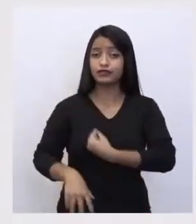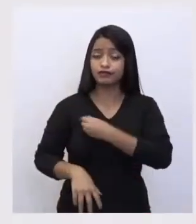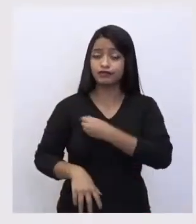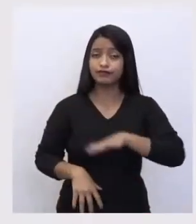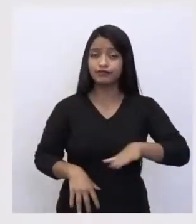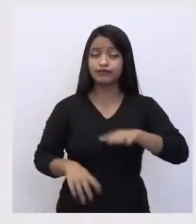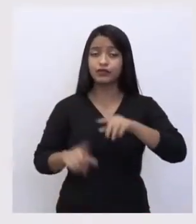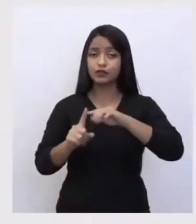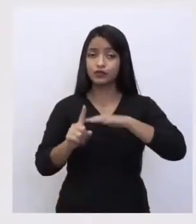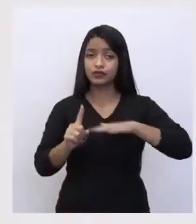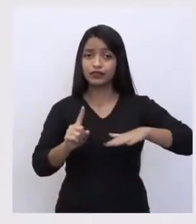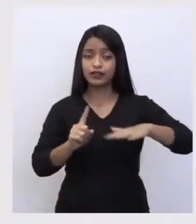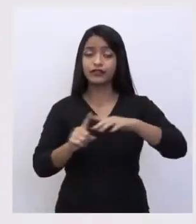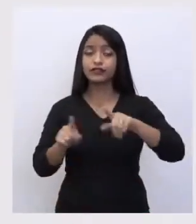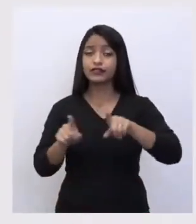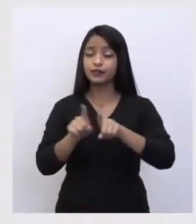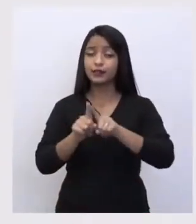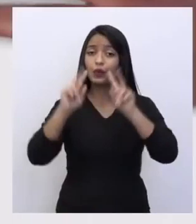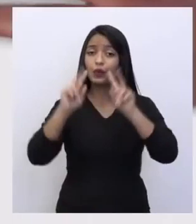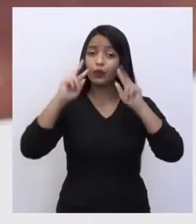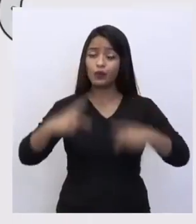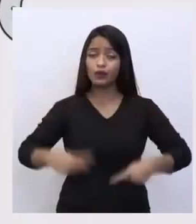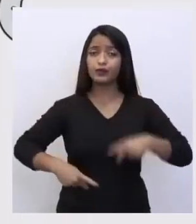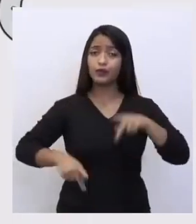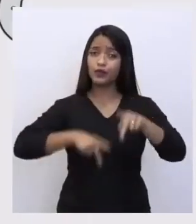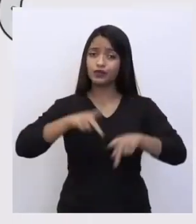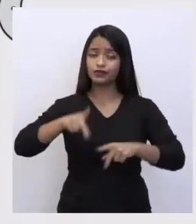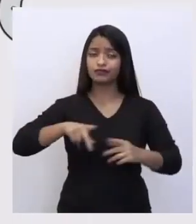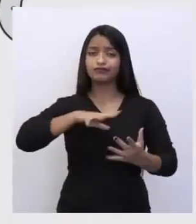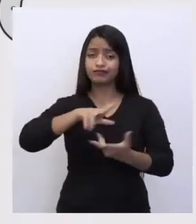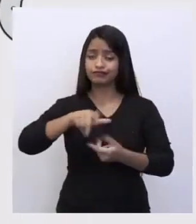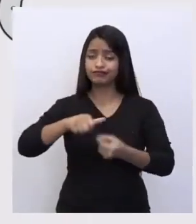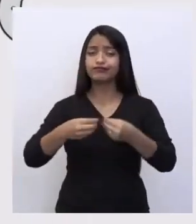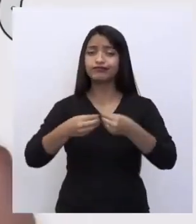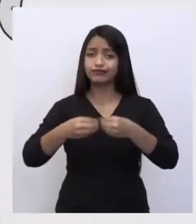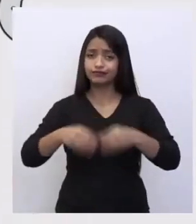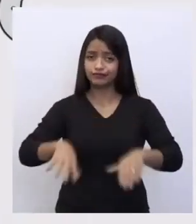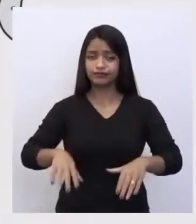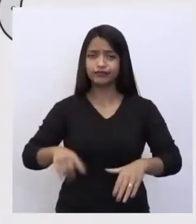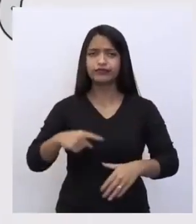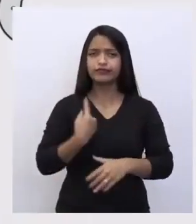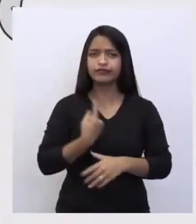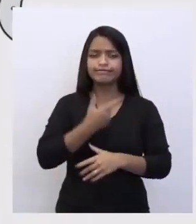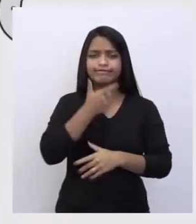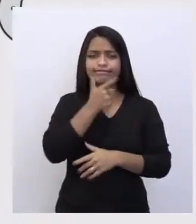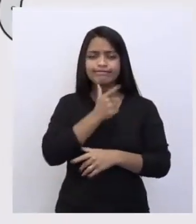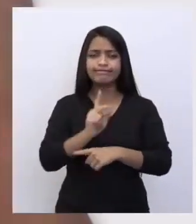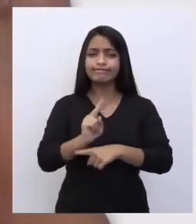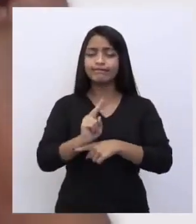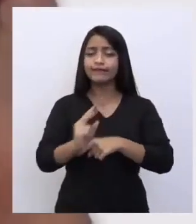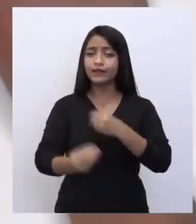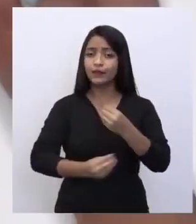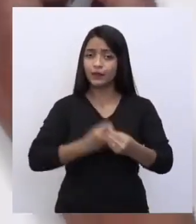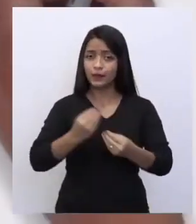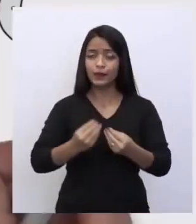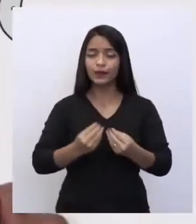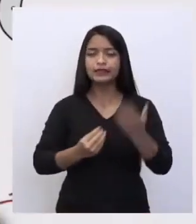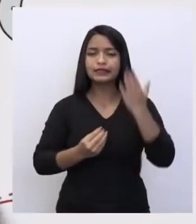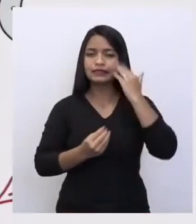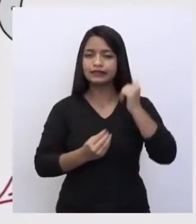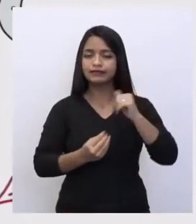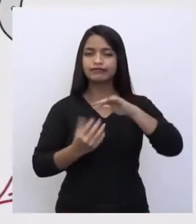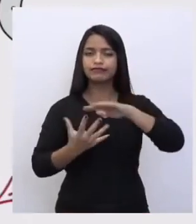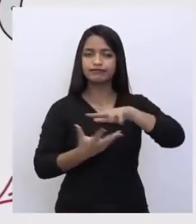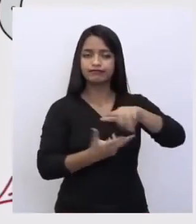mesmo a vida na Terra. Uma forma de lidar com essa crise é contar com os serviços que a natureza desenvolveu de maneira